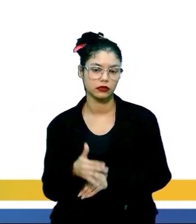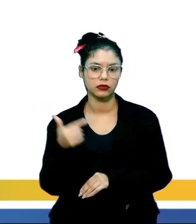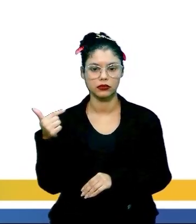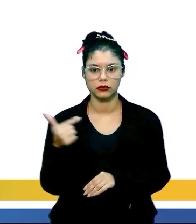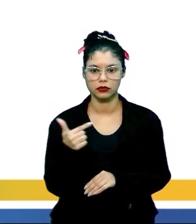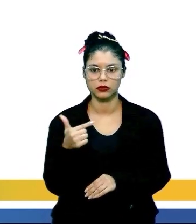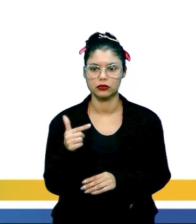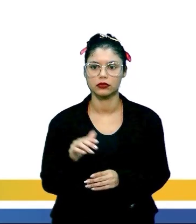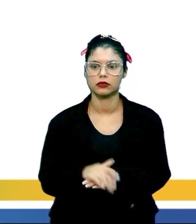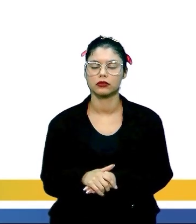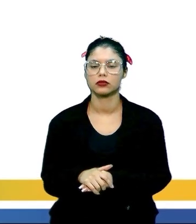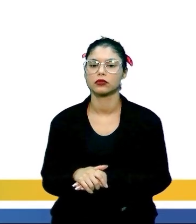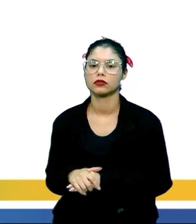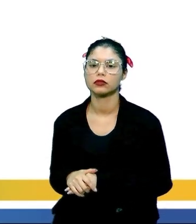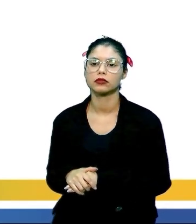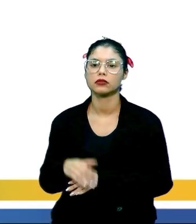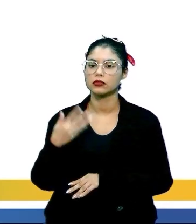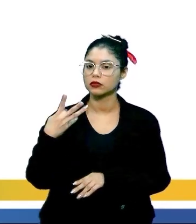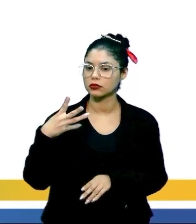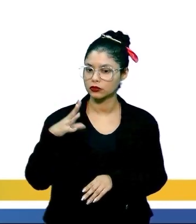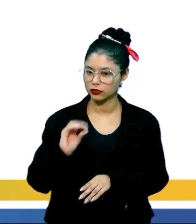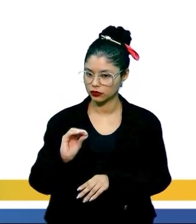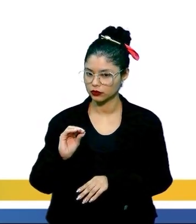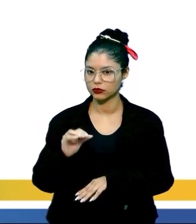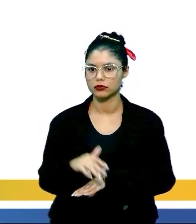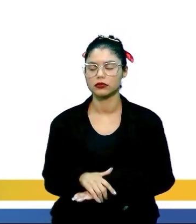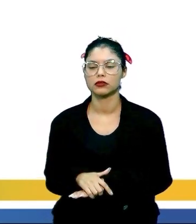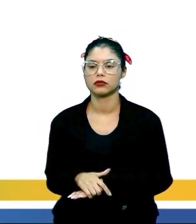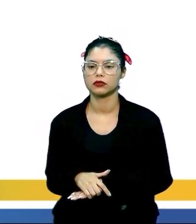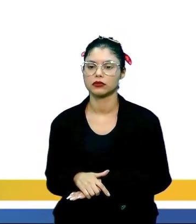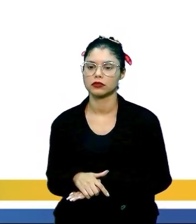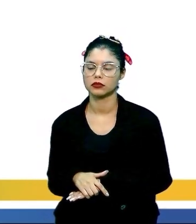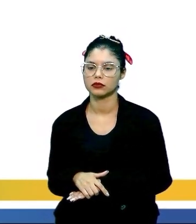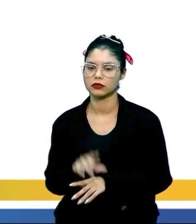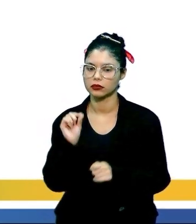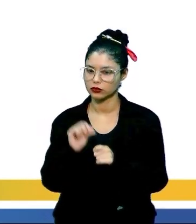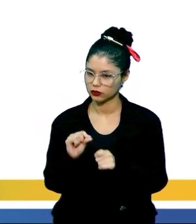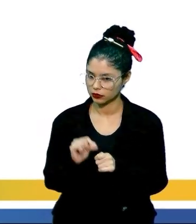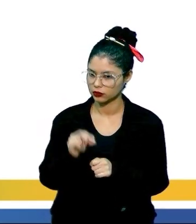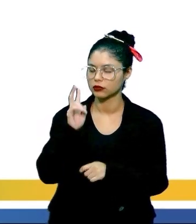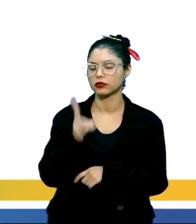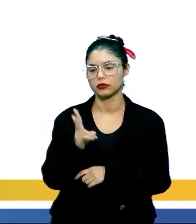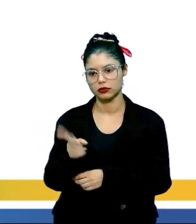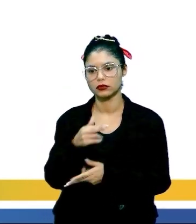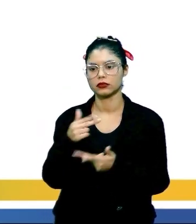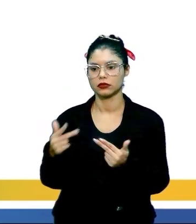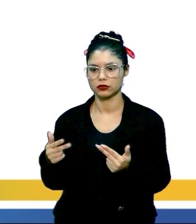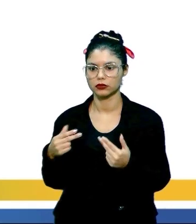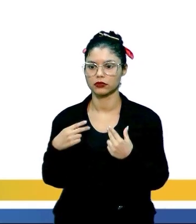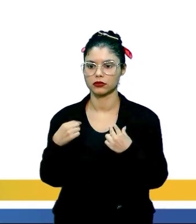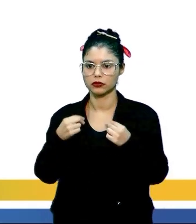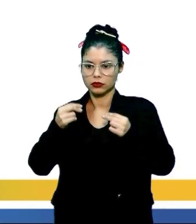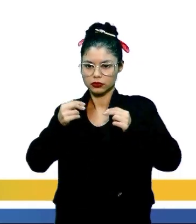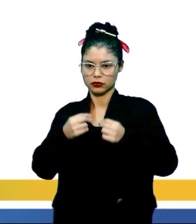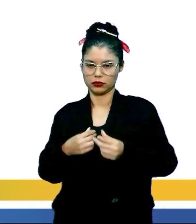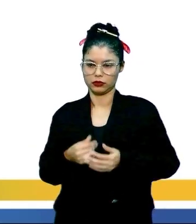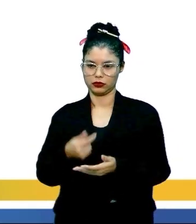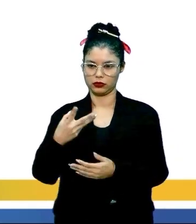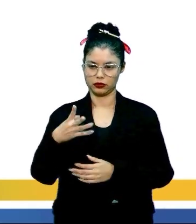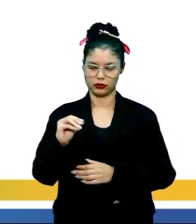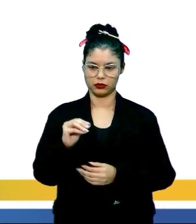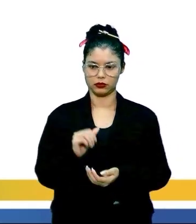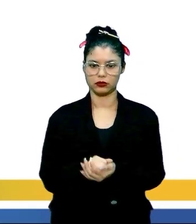segundo cubo, ele é um cubo de 40 centímetros. Então, eu devo fazer o mesmo procedimento. Como a aresta é de